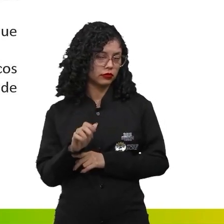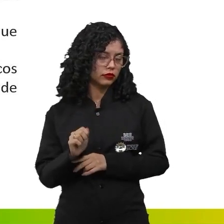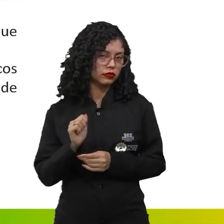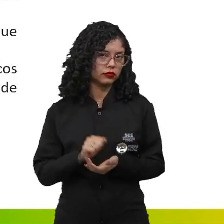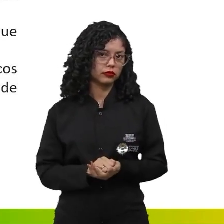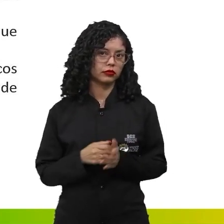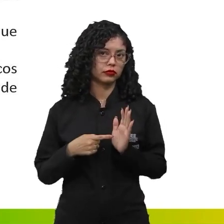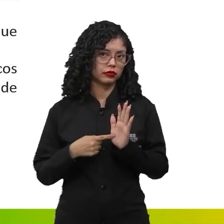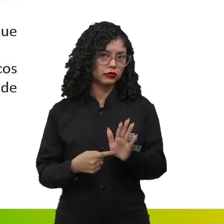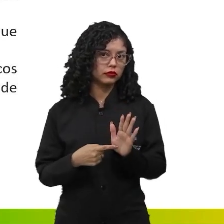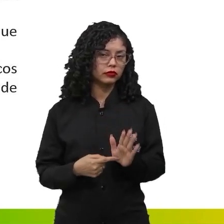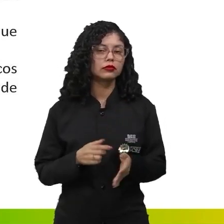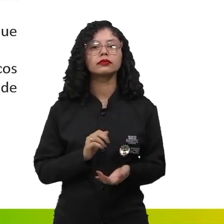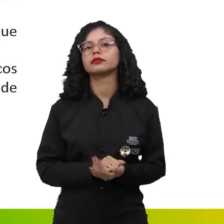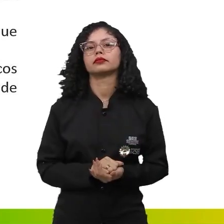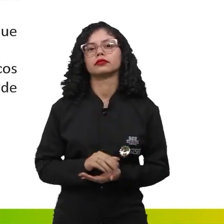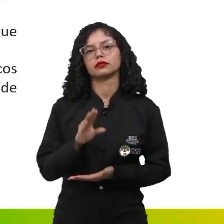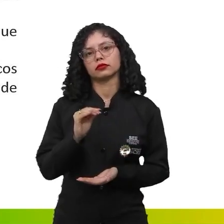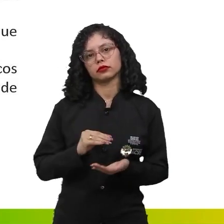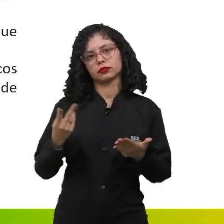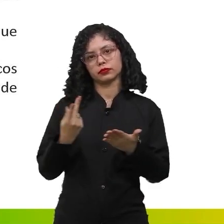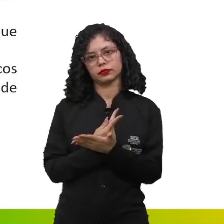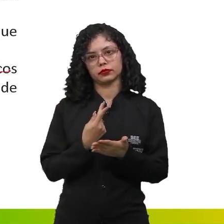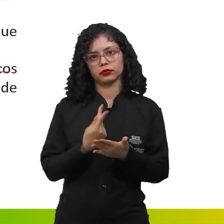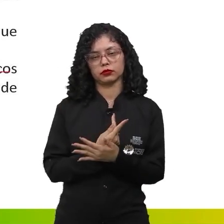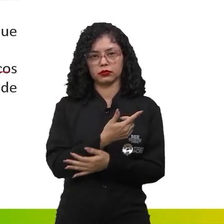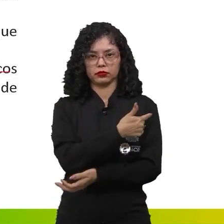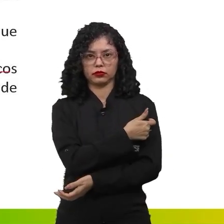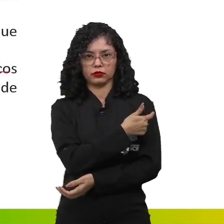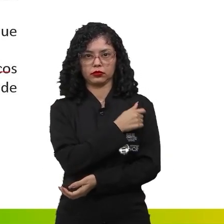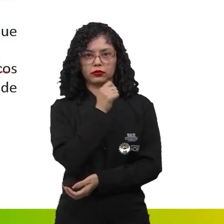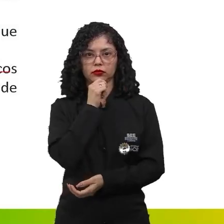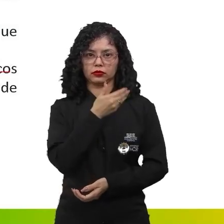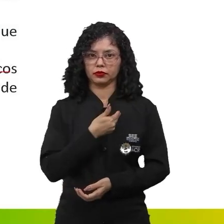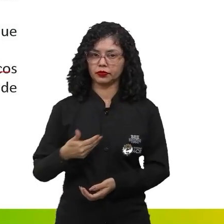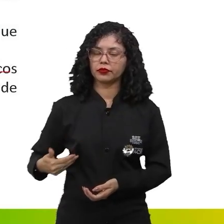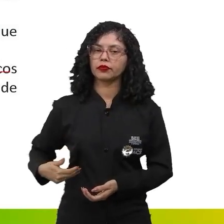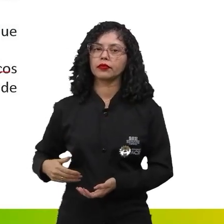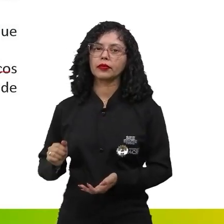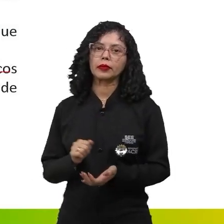sarampo mostra a ineficiência dos serviços públicos,